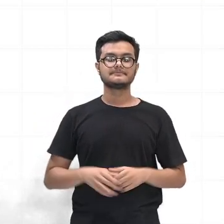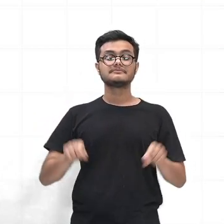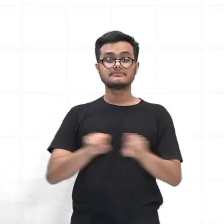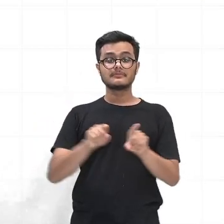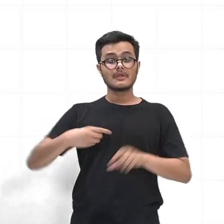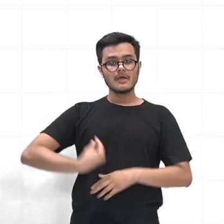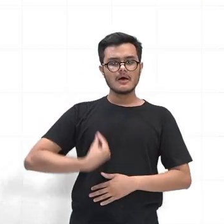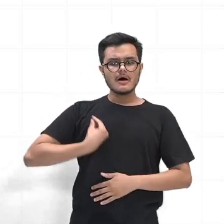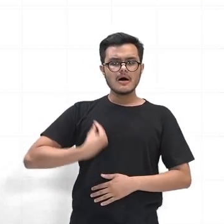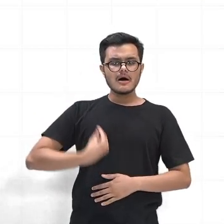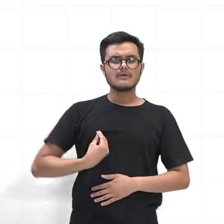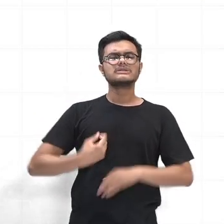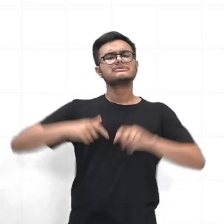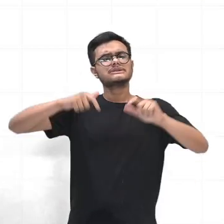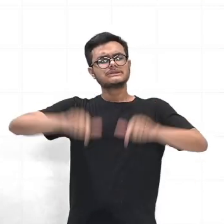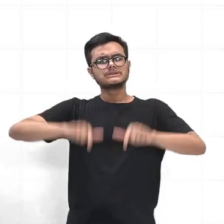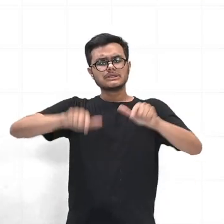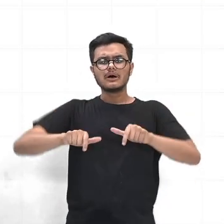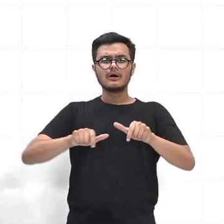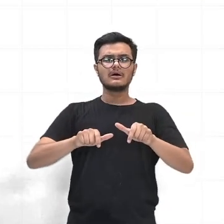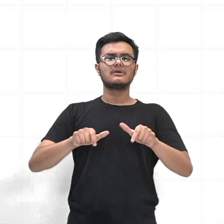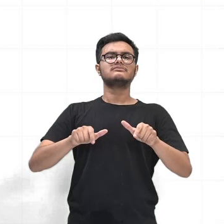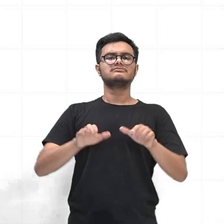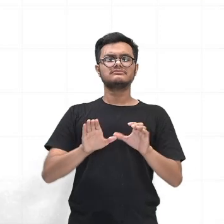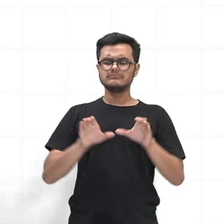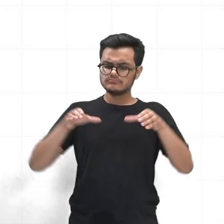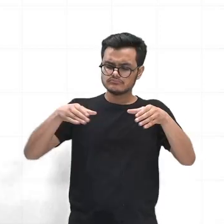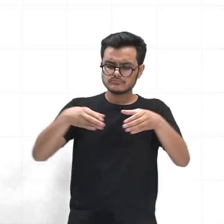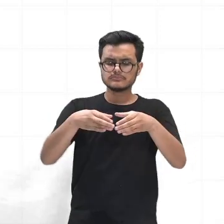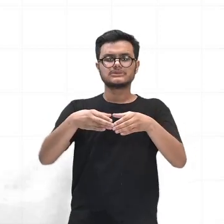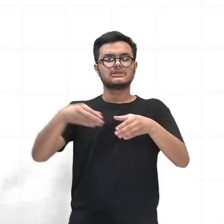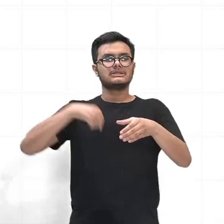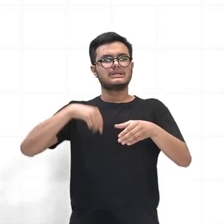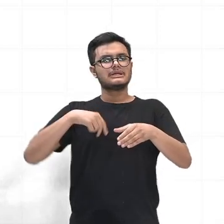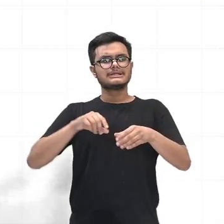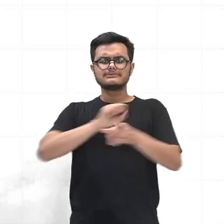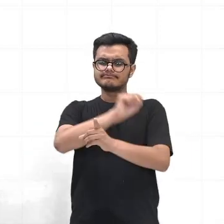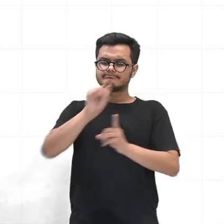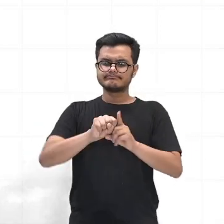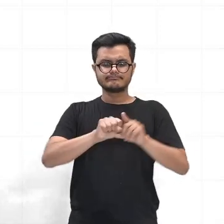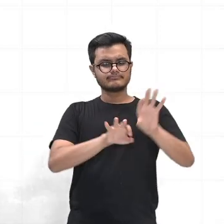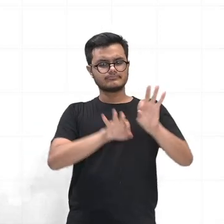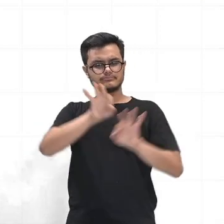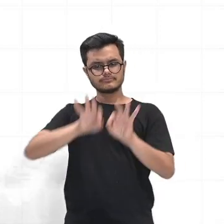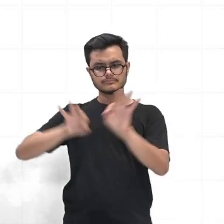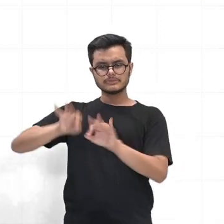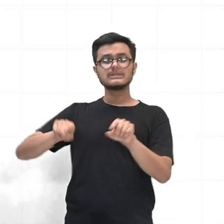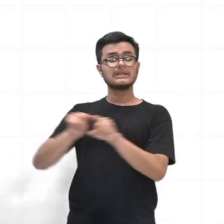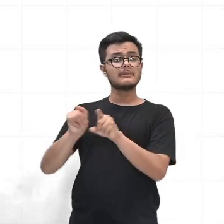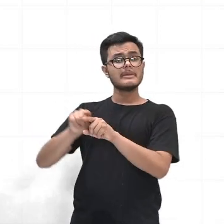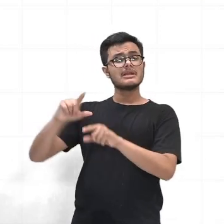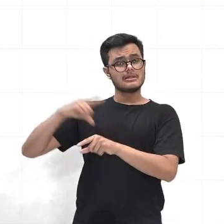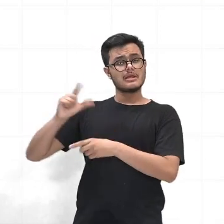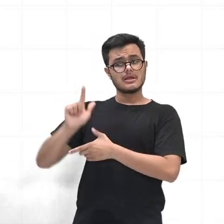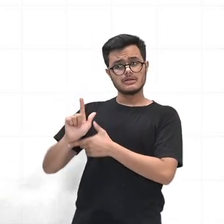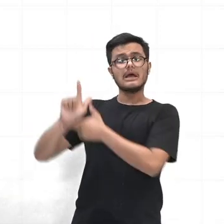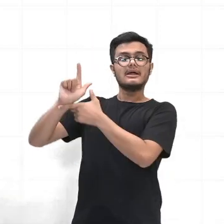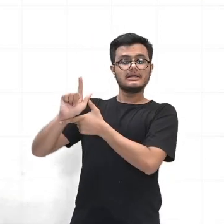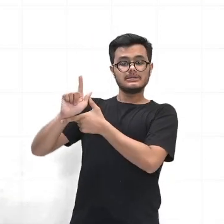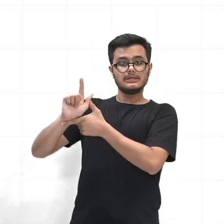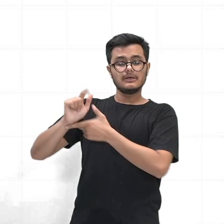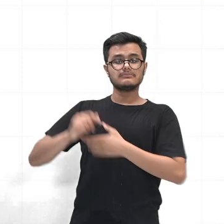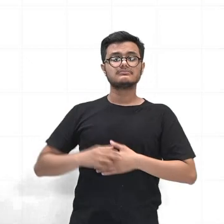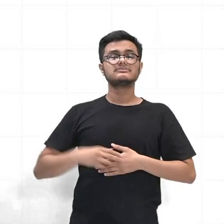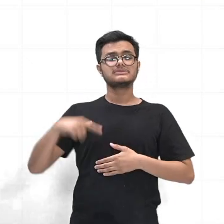viveram em aldeias com estruturas sociais complexas, incluindo uma elite governante, realizaram